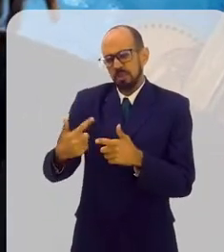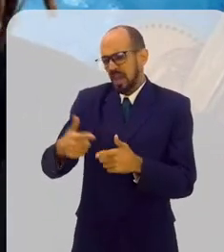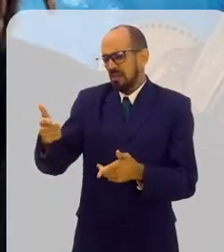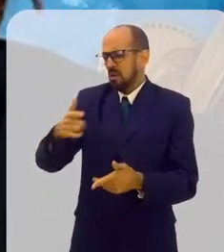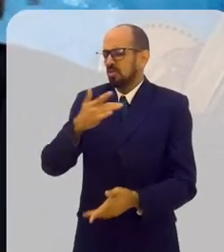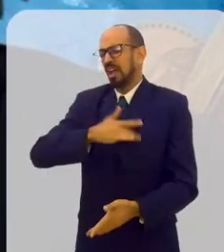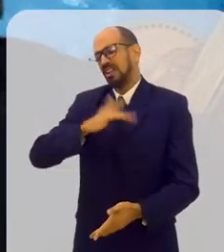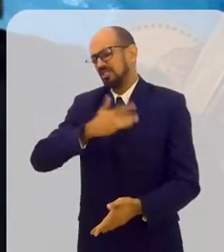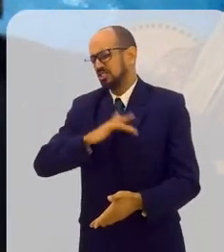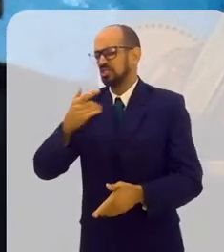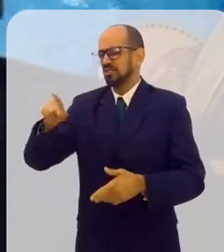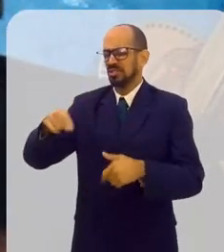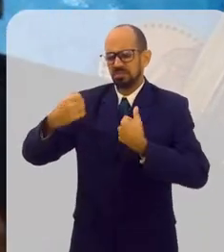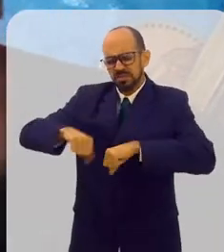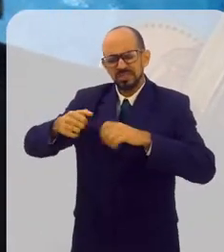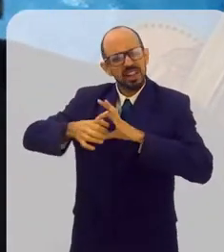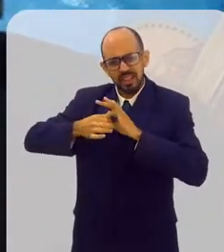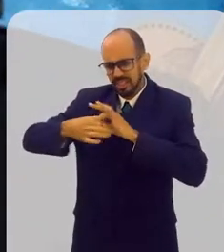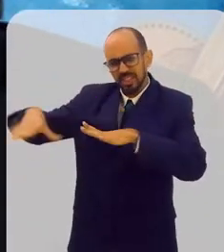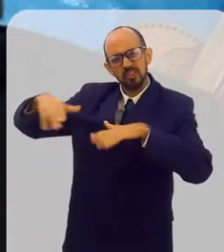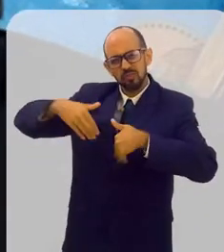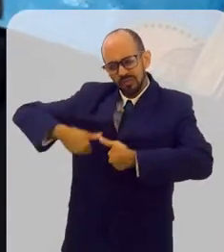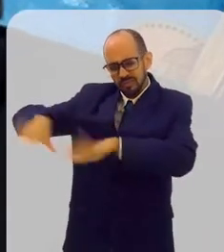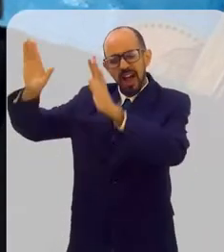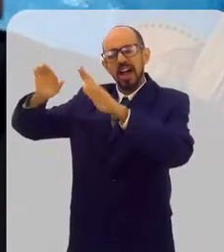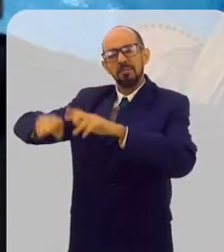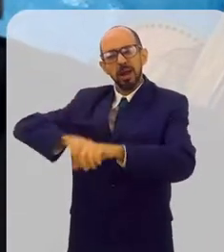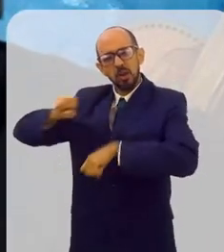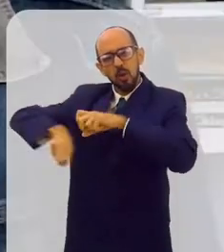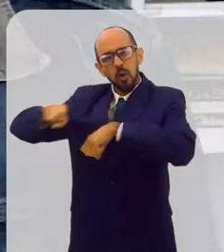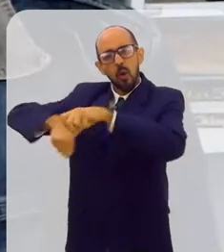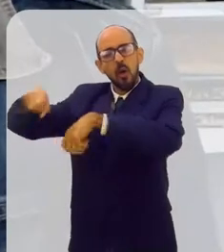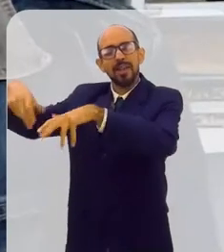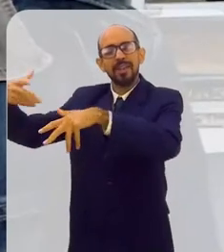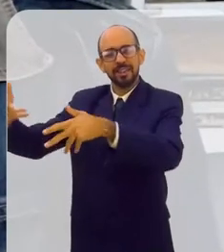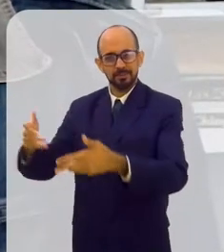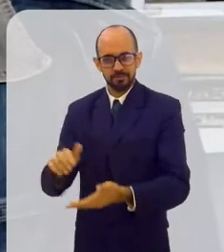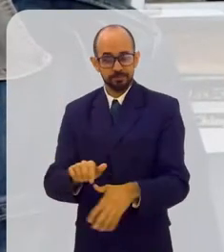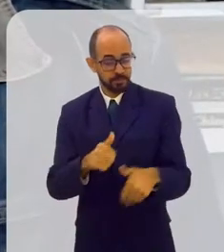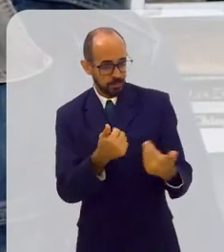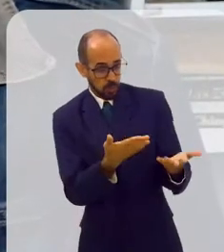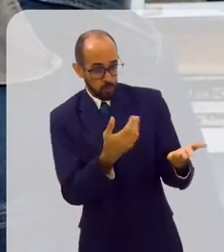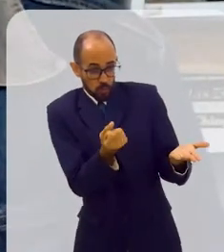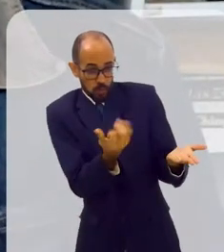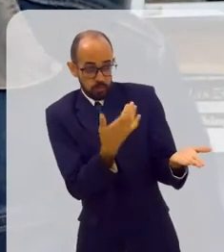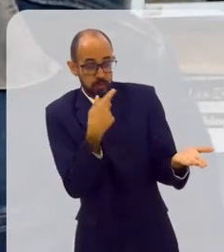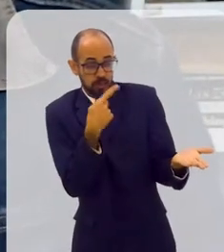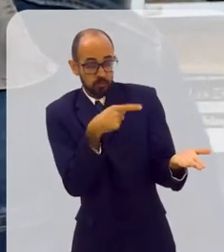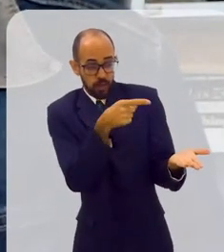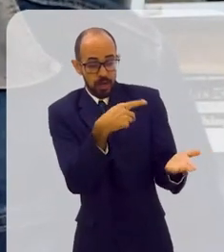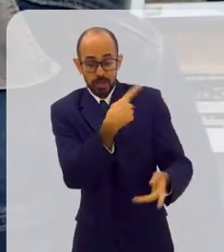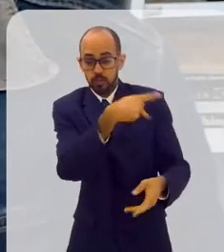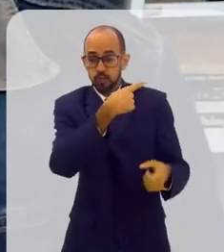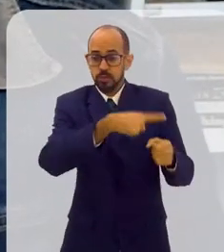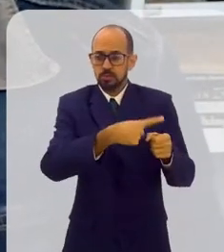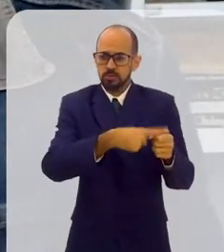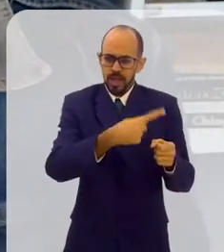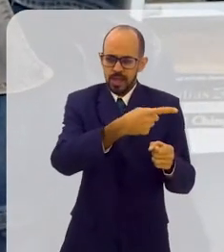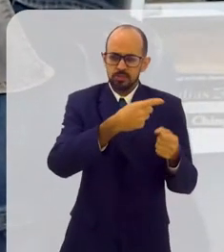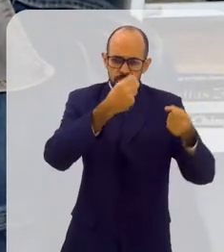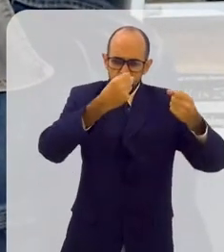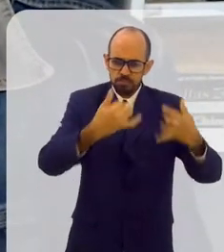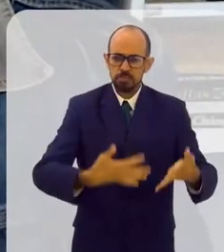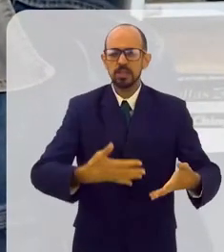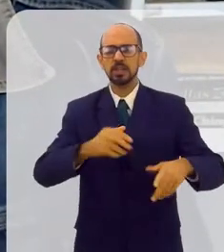correr. Cavalo é para correr, é isso. E quando você fala em Cariacica e descreve essa sua